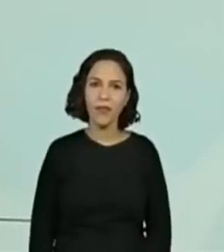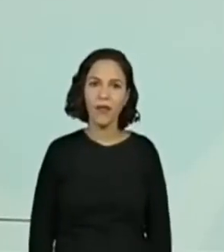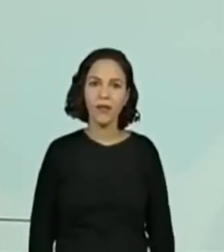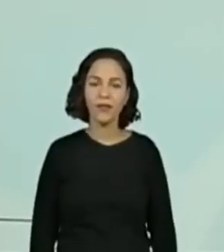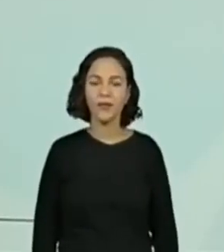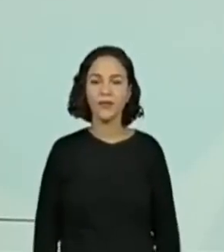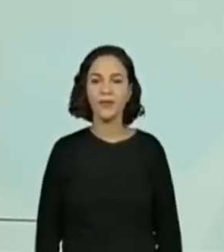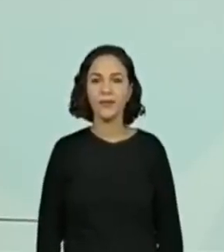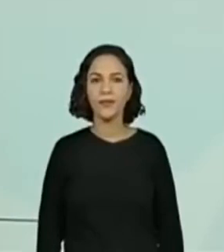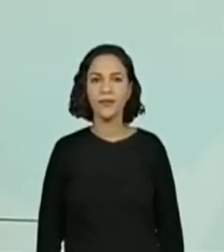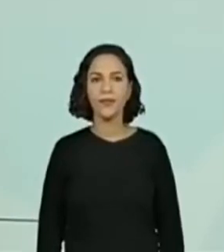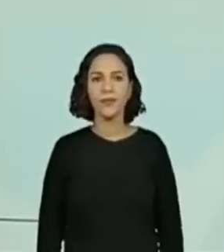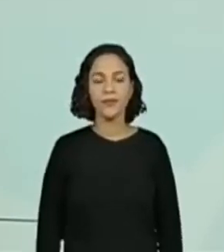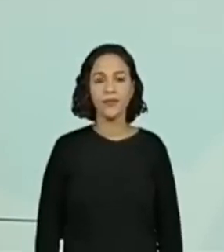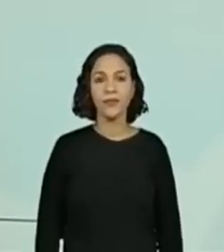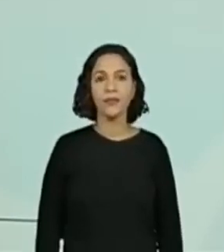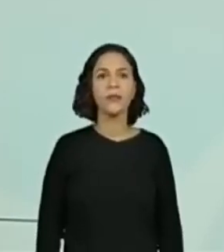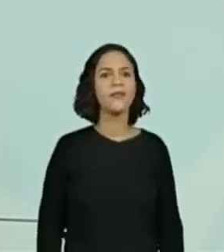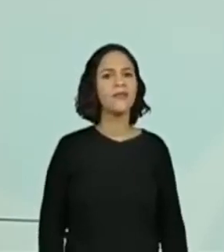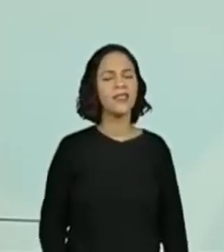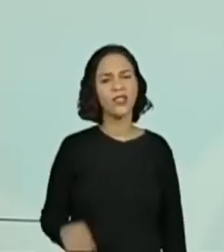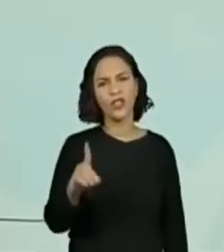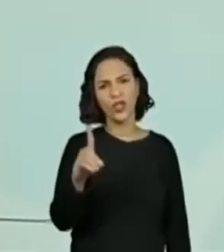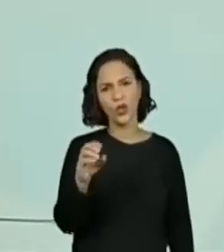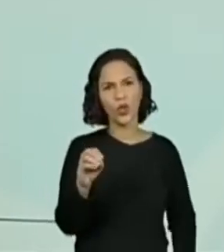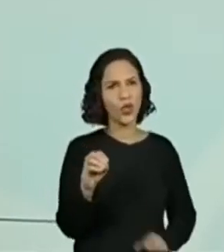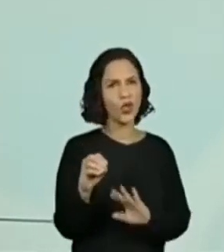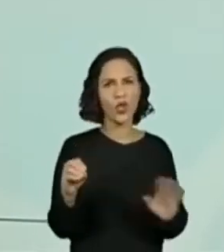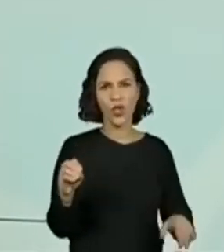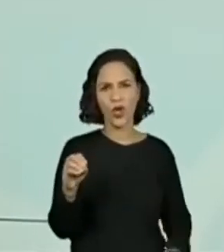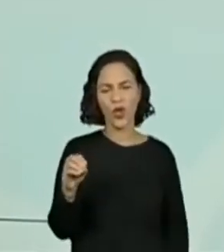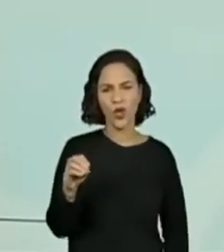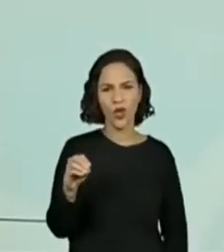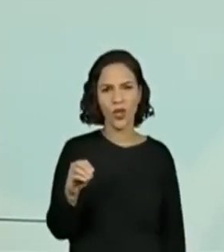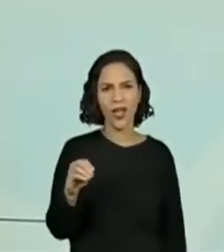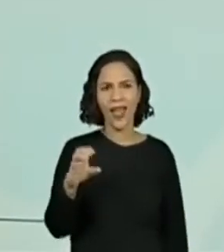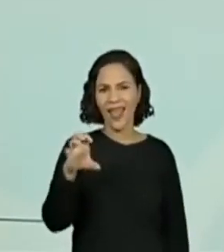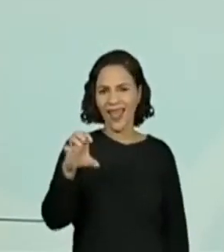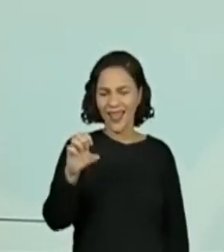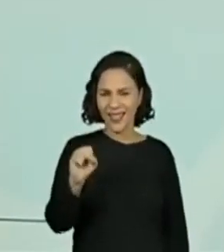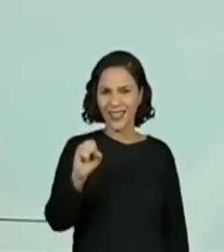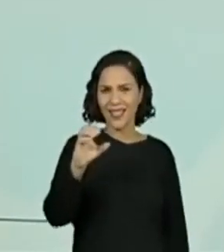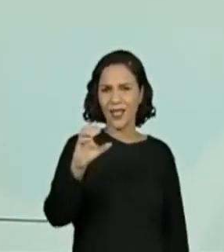Professora Vivi. Escorregador. Ih, mas não é escorregador, né? É não. Escorregador.